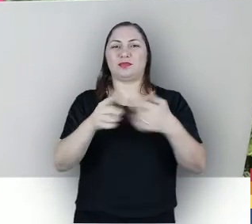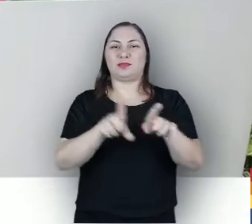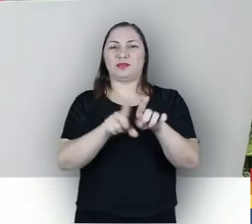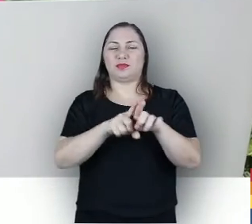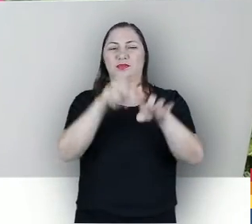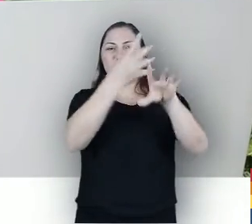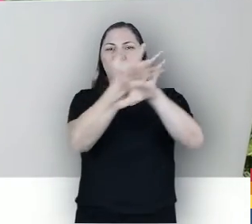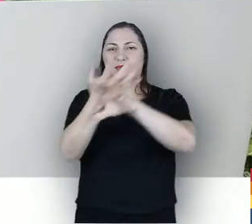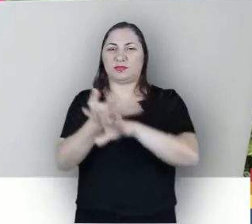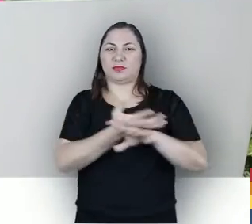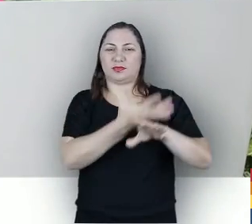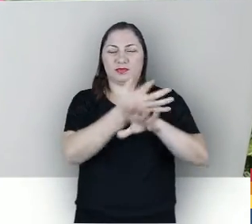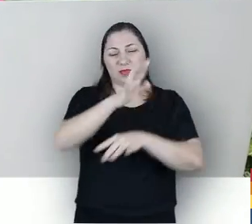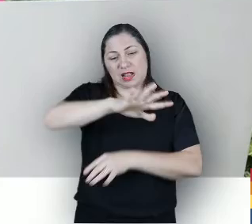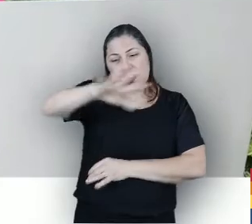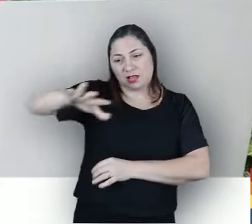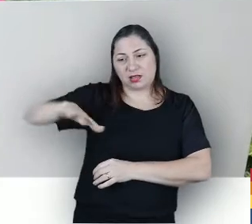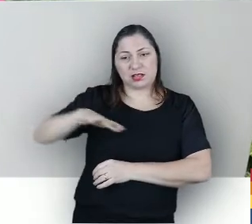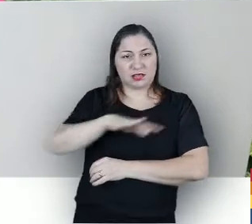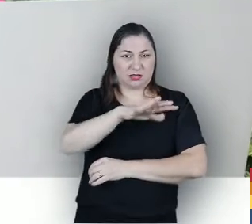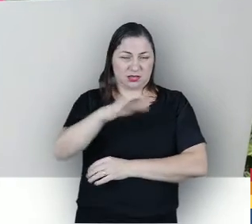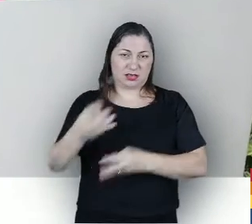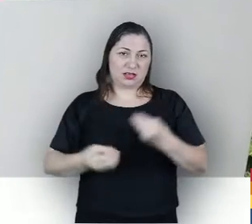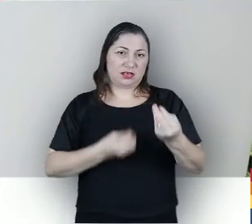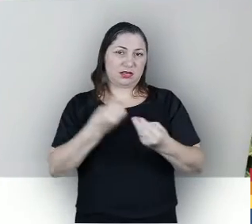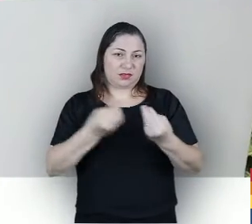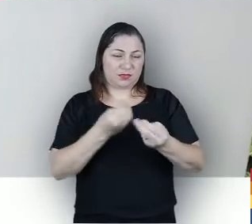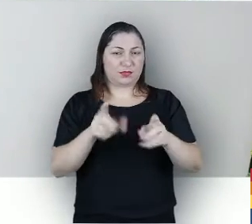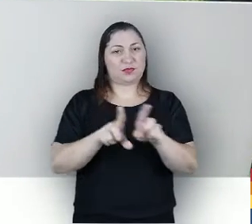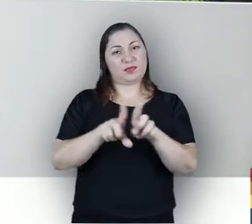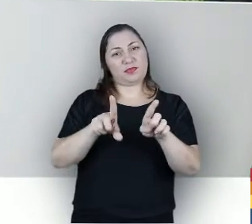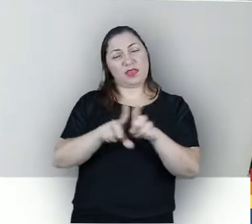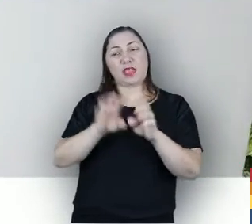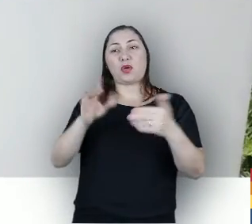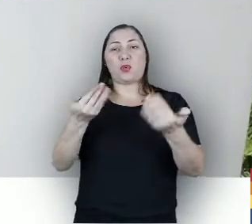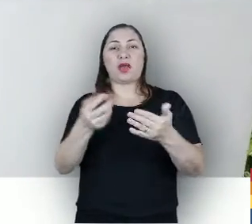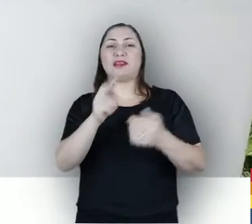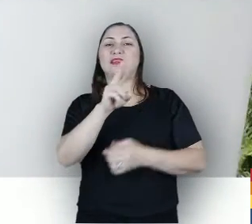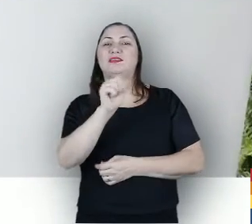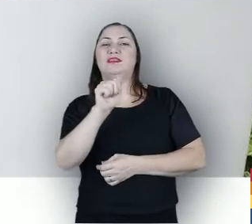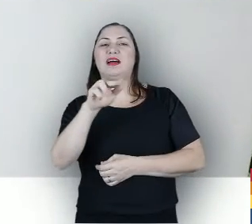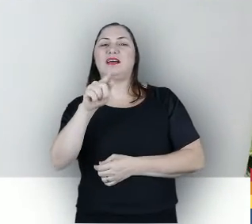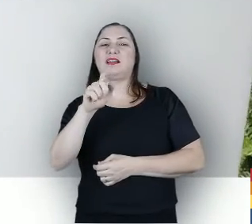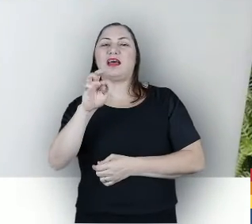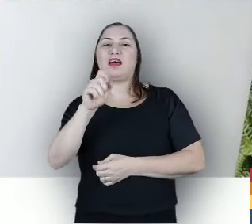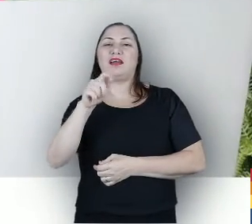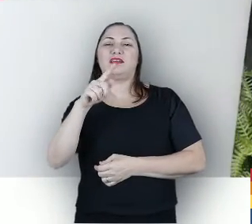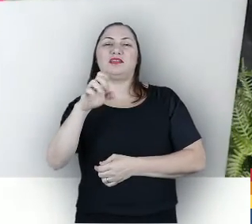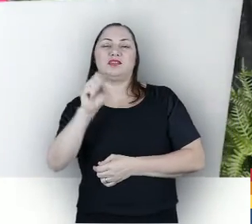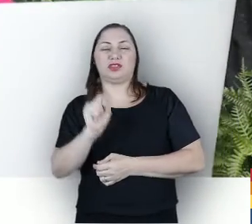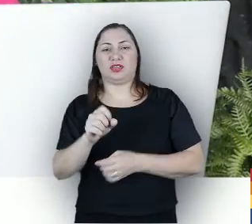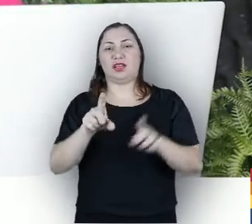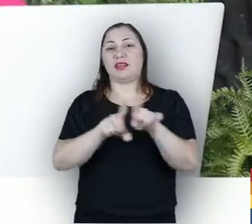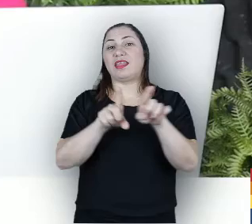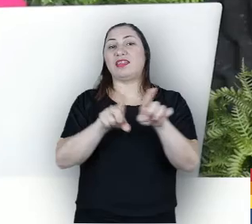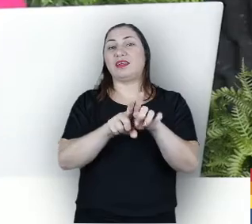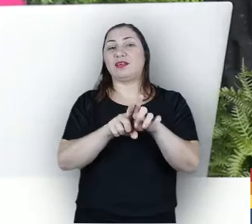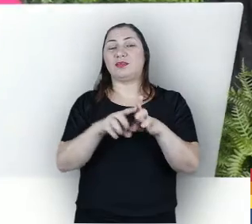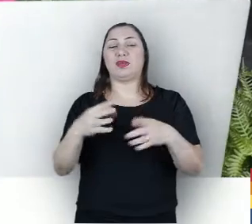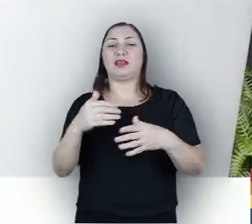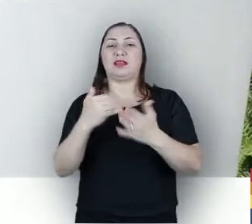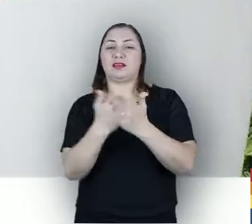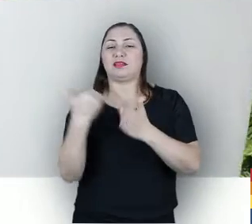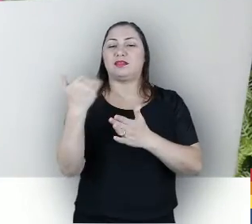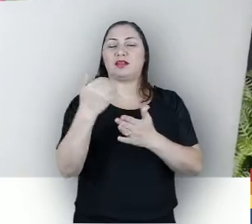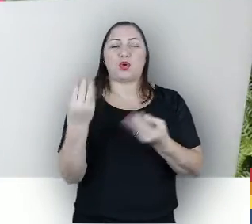vocês. O que vocês têm a dizer sobre quais são as vantagens, né? As vantagens de vocês conhecerem mais o papel dos demais